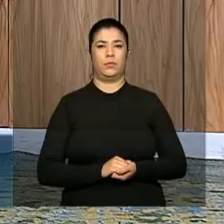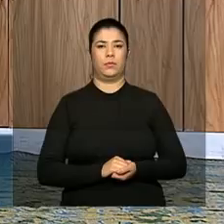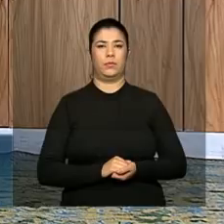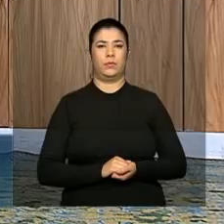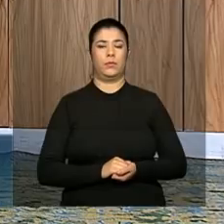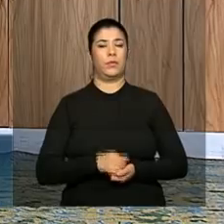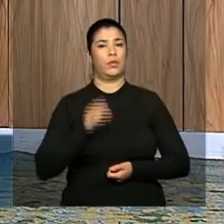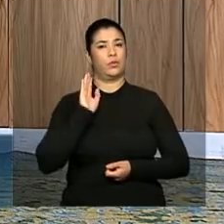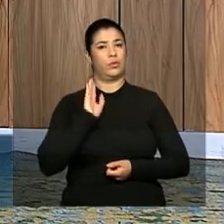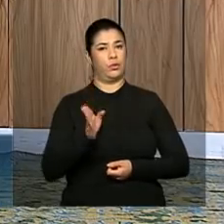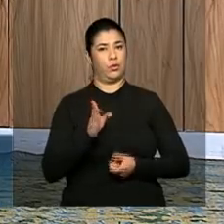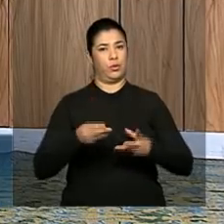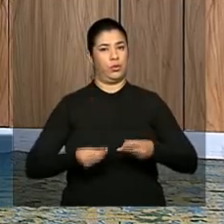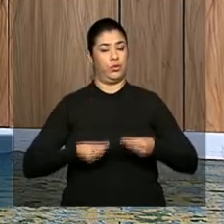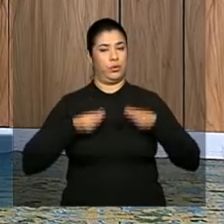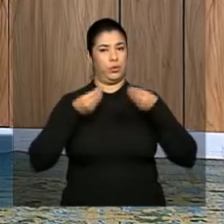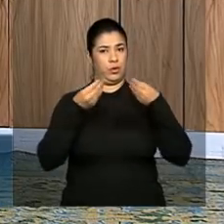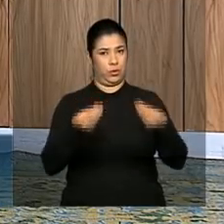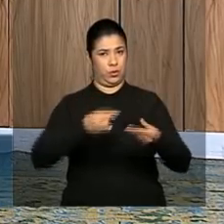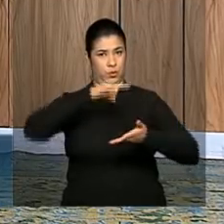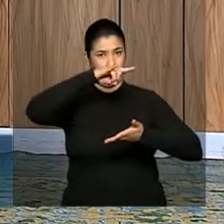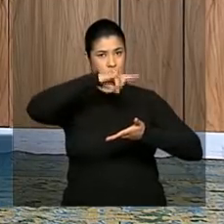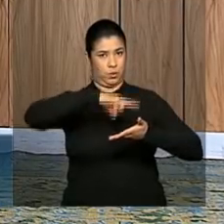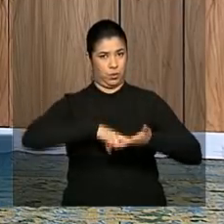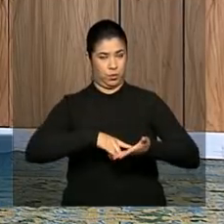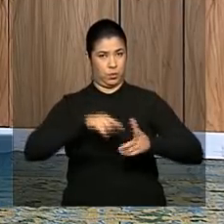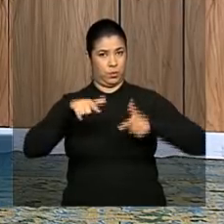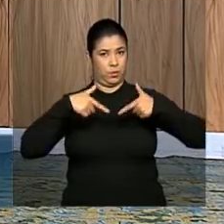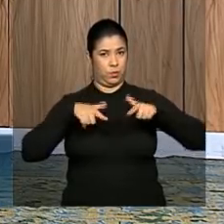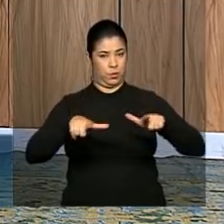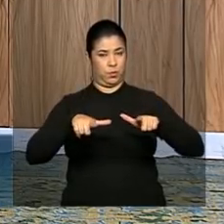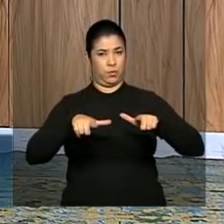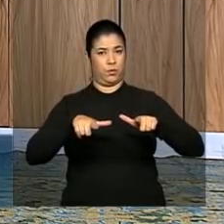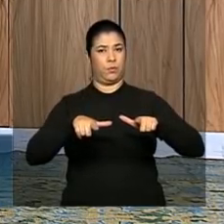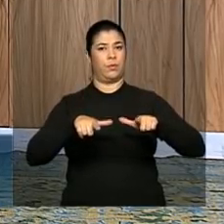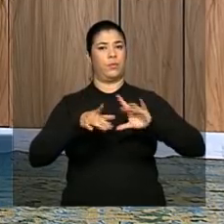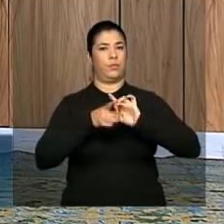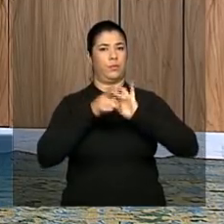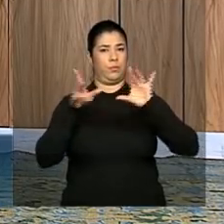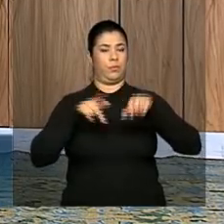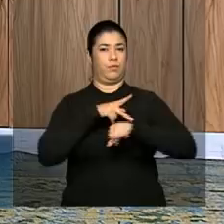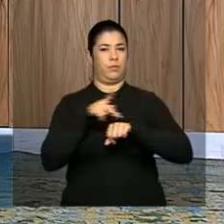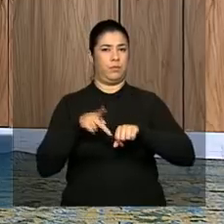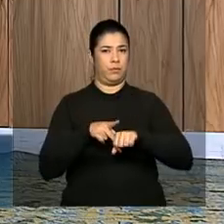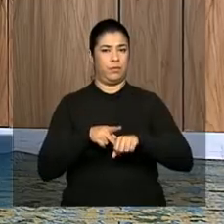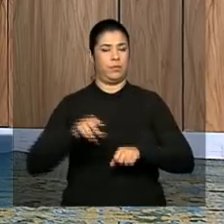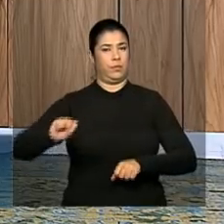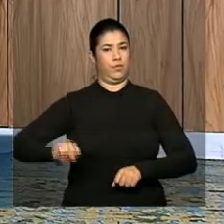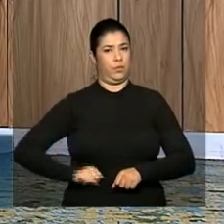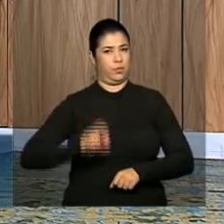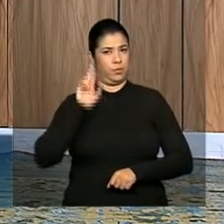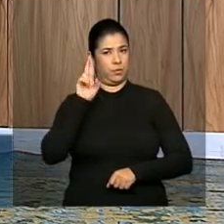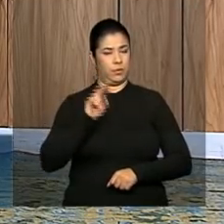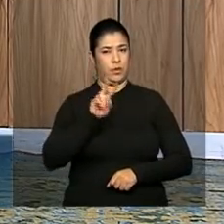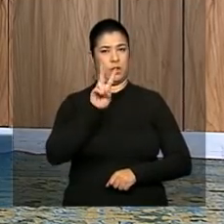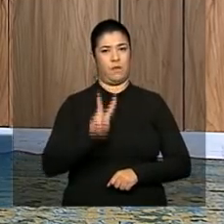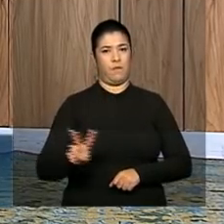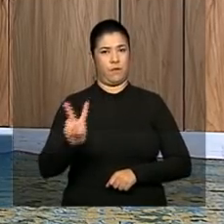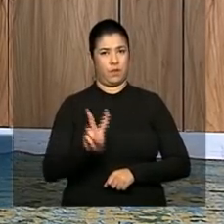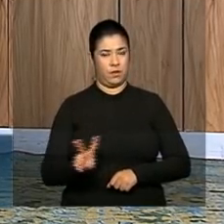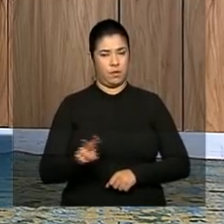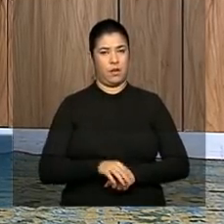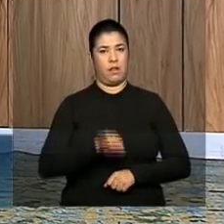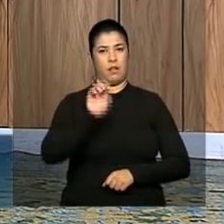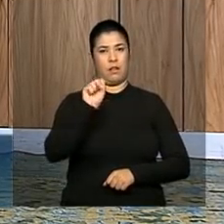Já fizeram a entrega das credenciais diplomatas da Venezuela, El Salvador, Senegal e